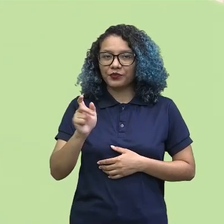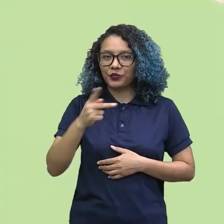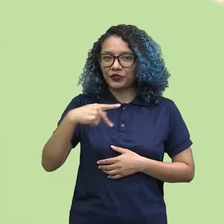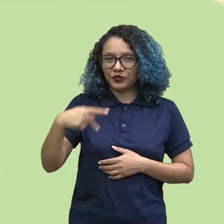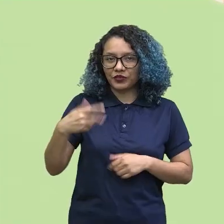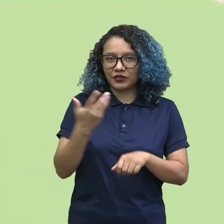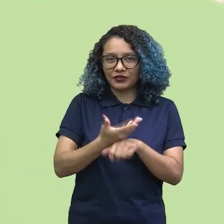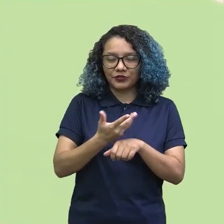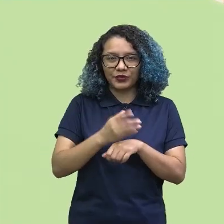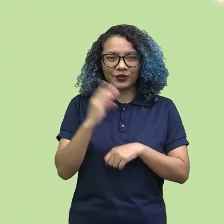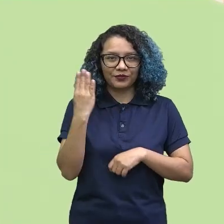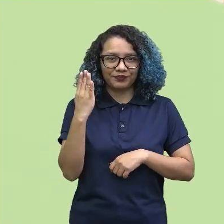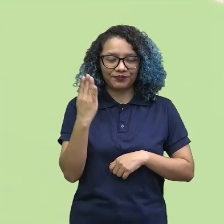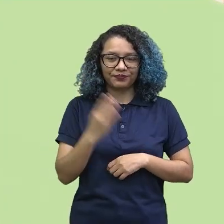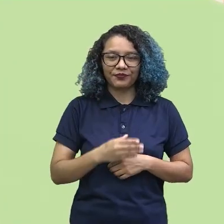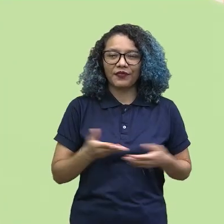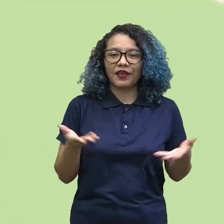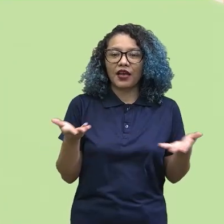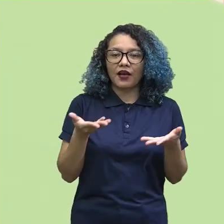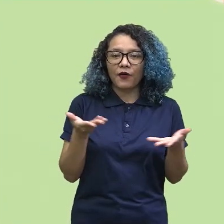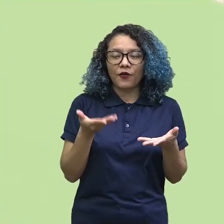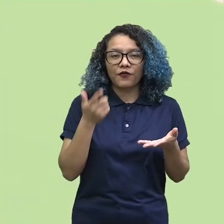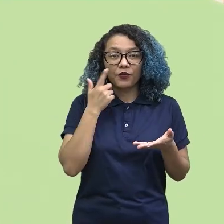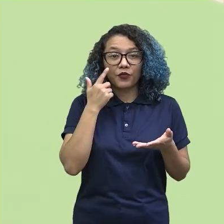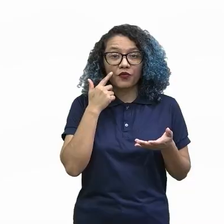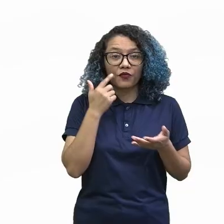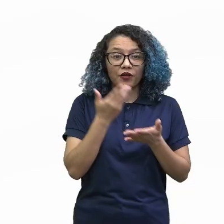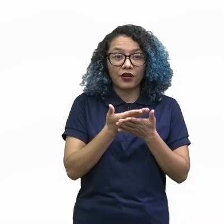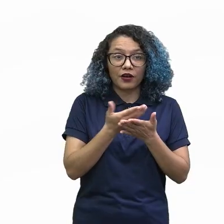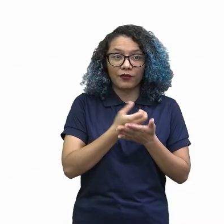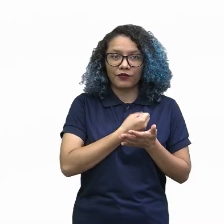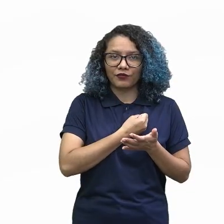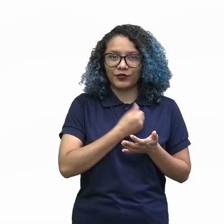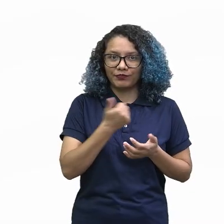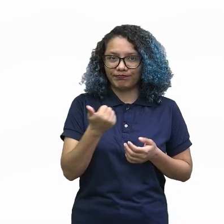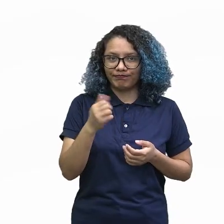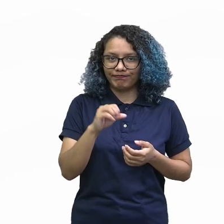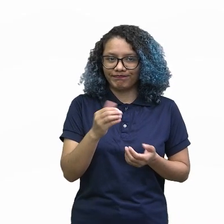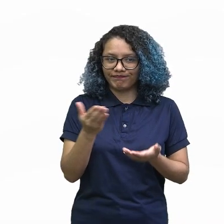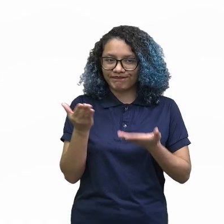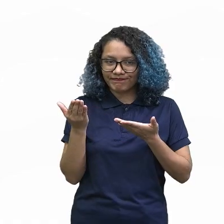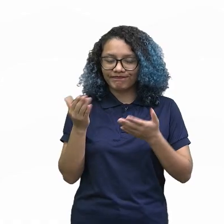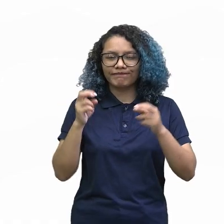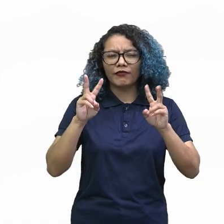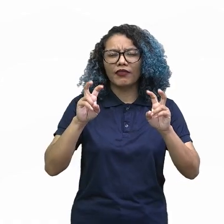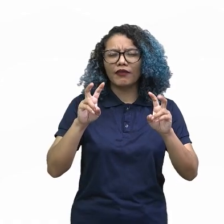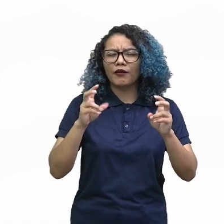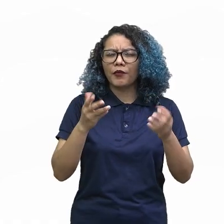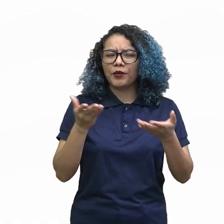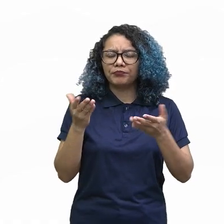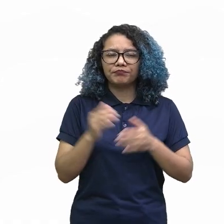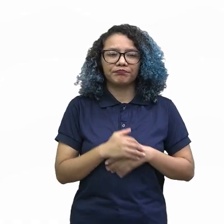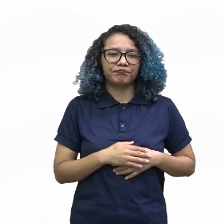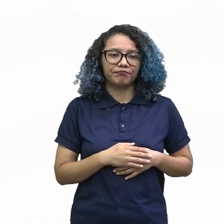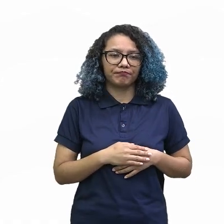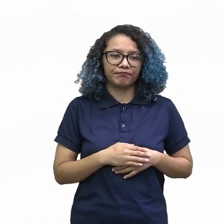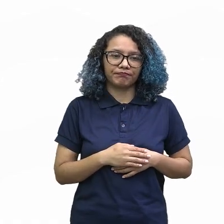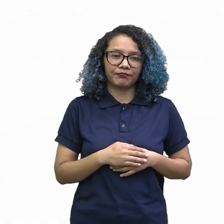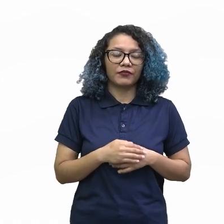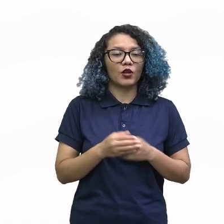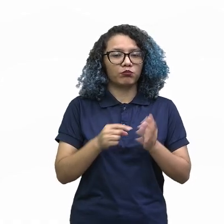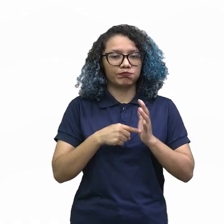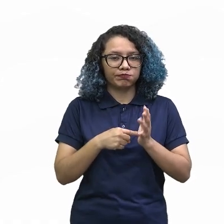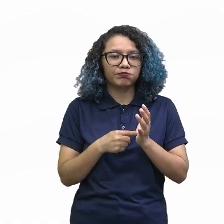de Biologia. Vamos observar agora a nossa aula de número 19. Objeto de conhecimento, motor de